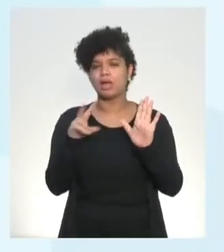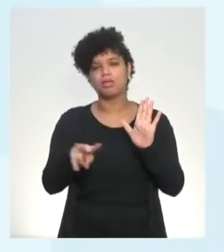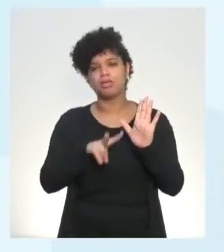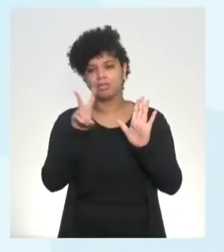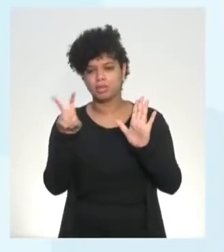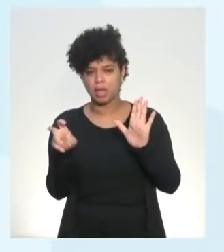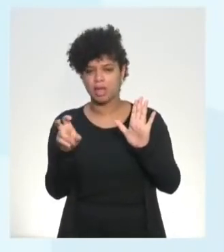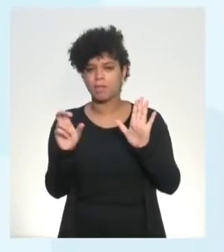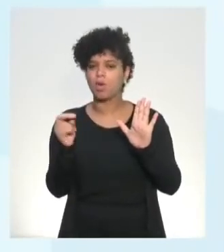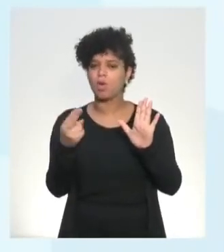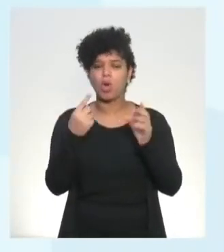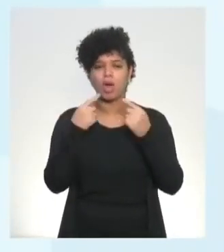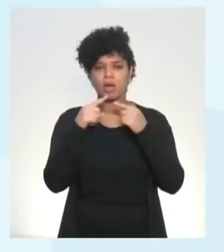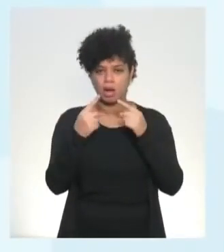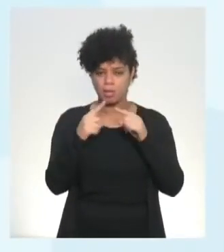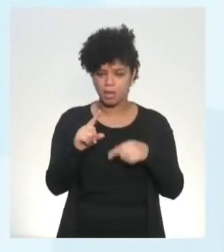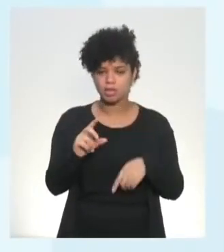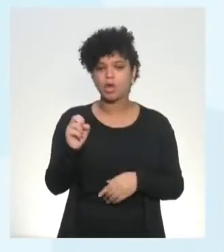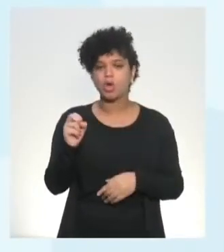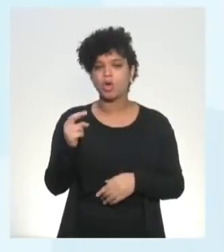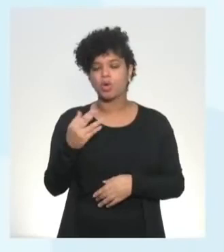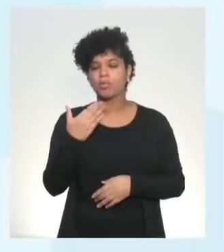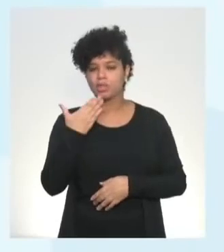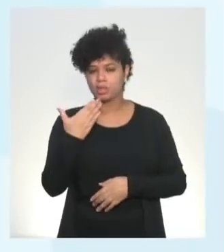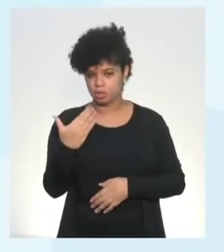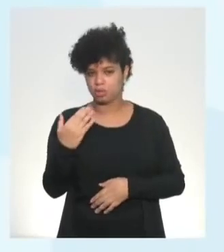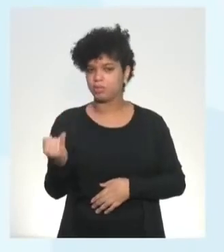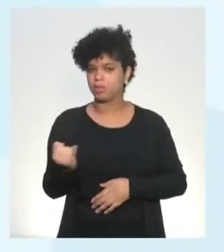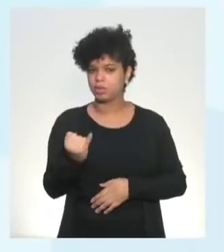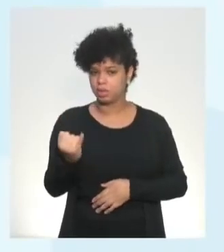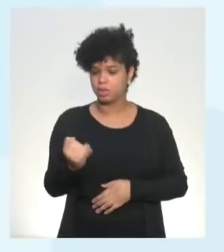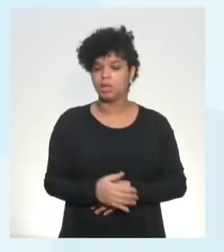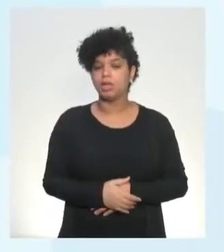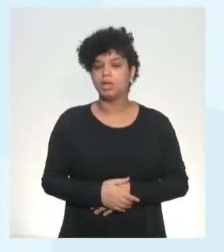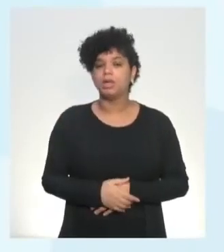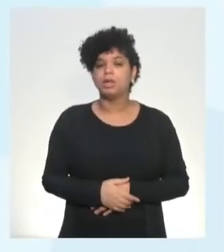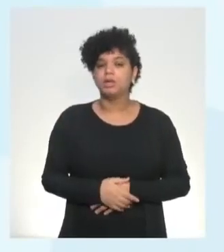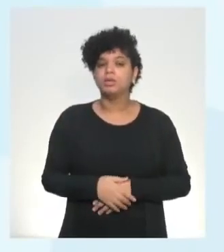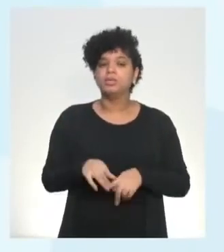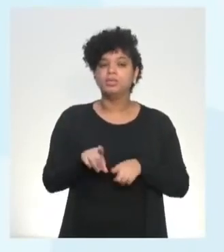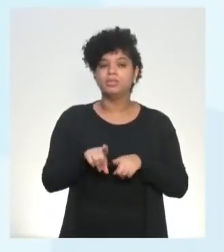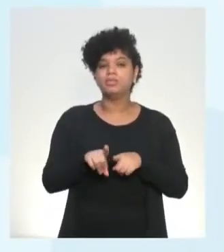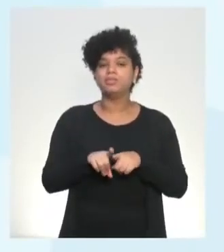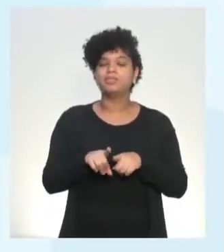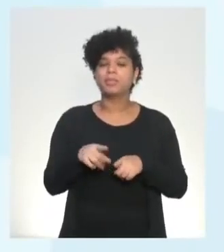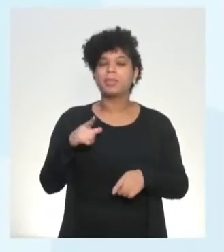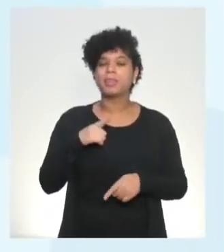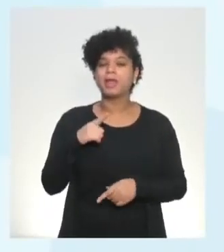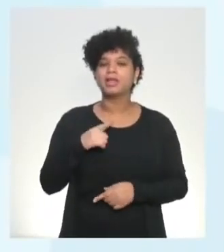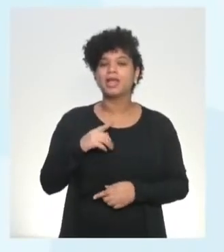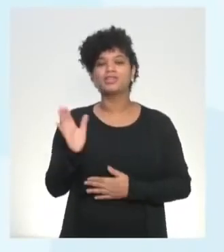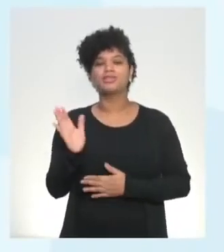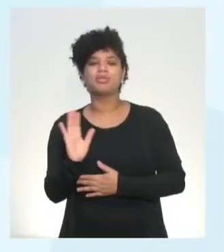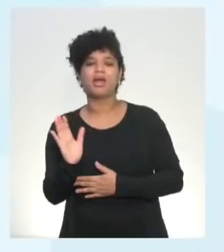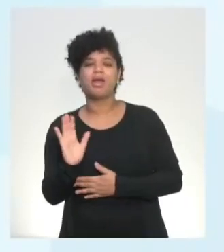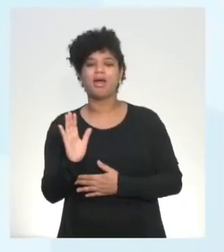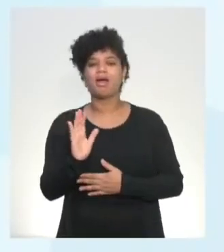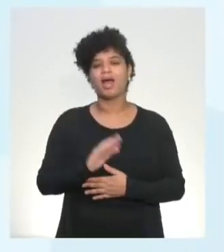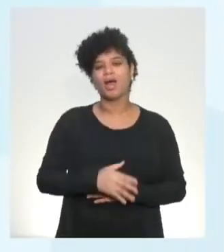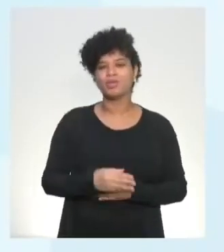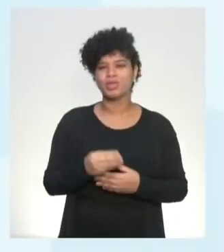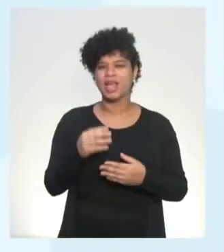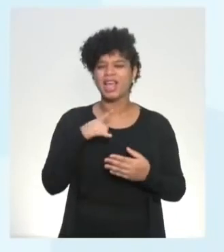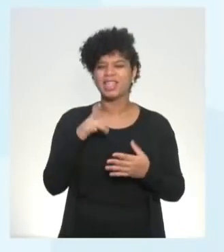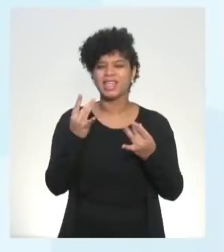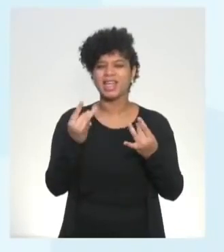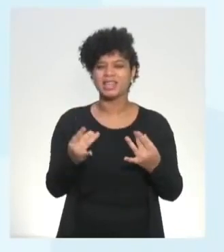nesse caso a reclamação e ou solicitação que está sendo feita. E a despedida, que pode ser direta ou indireta. Então, uma despedida,